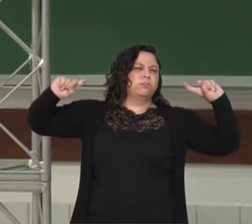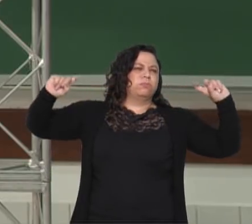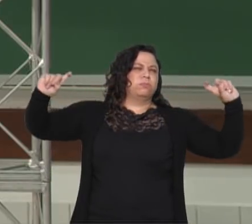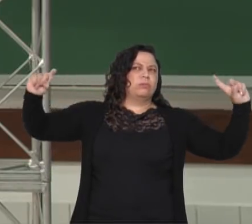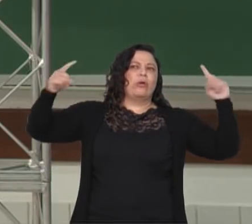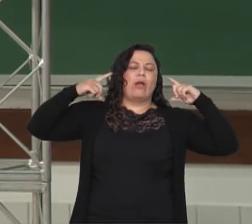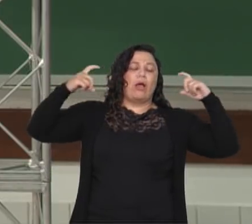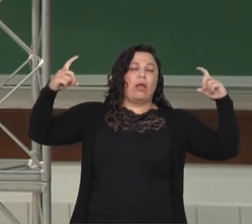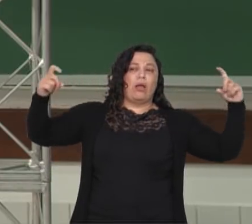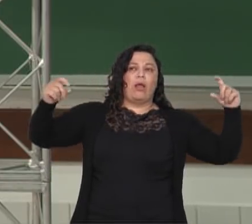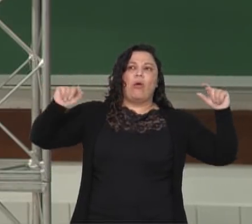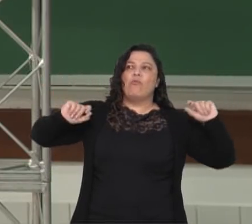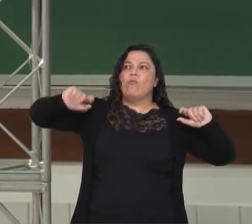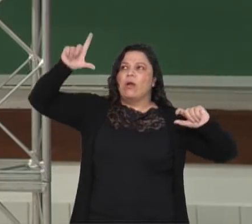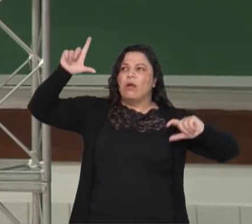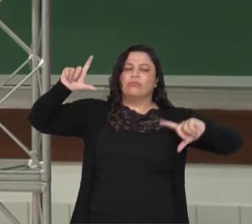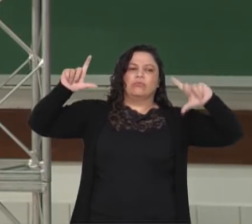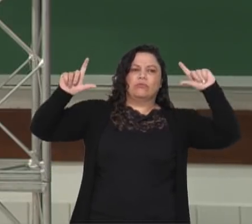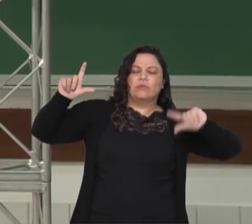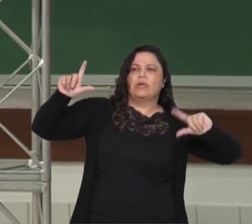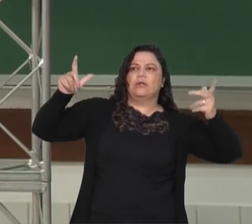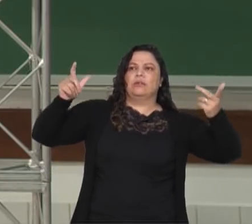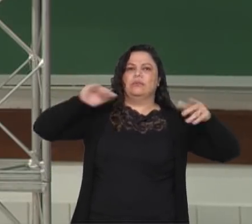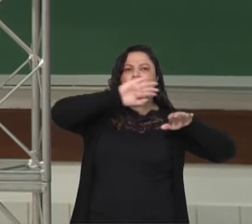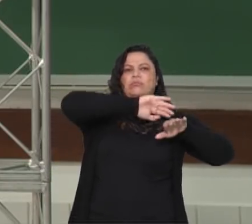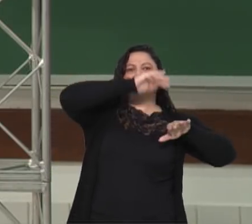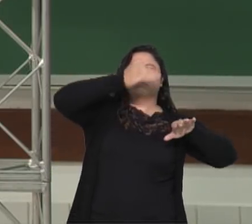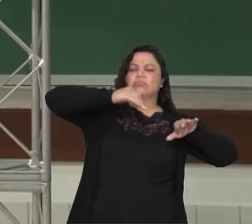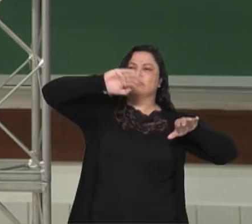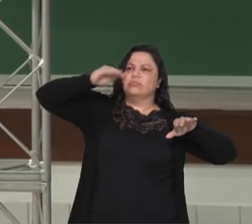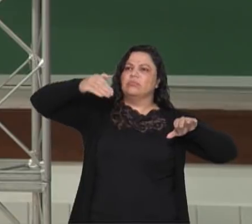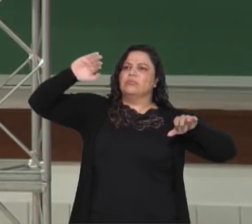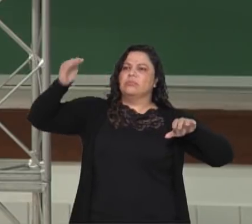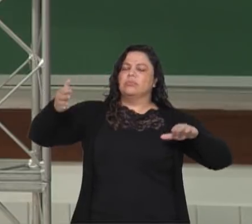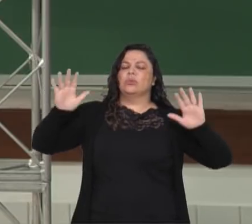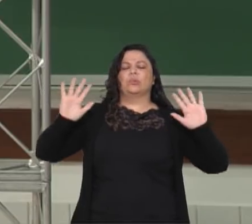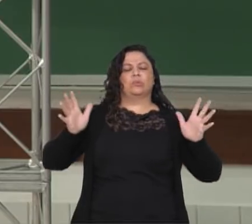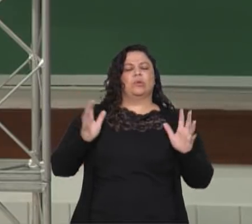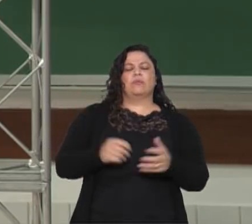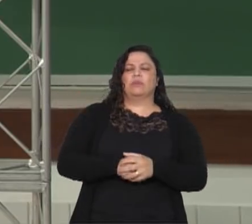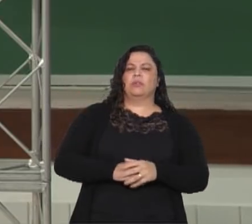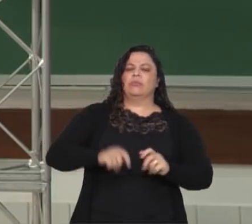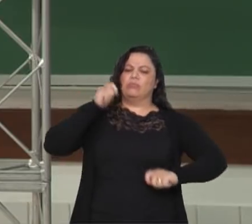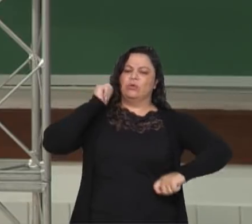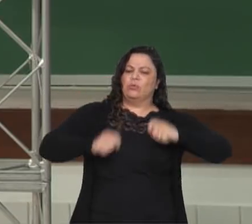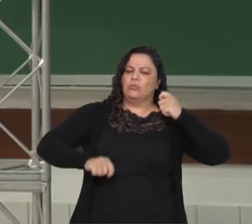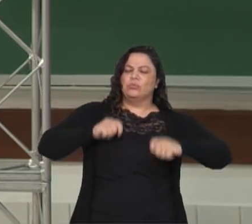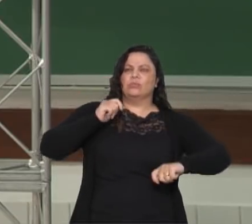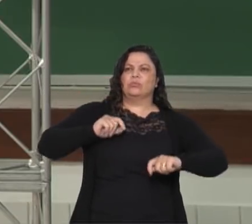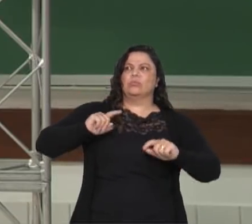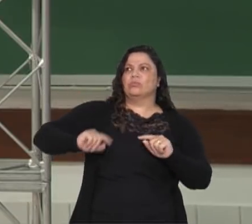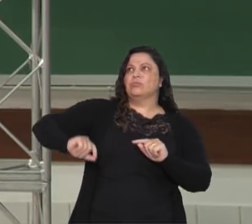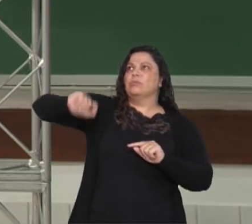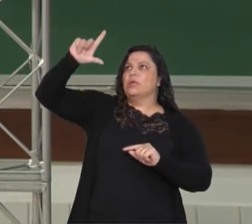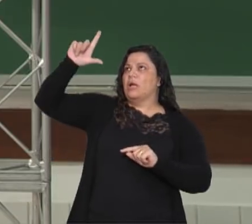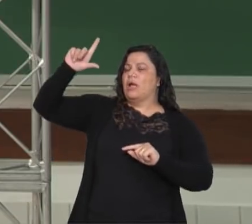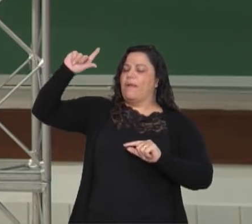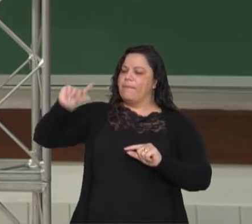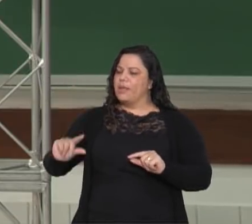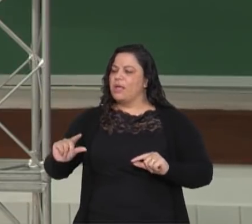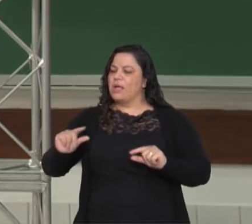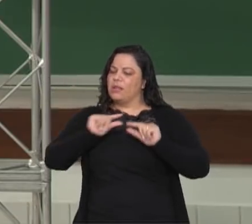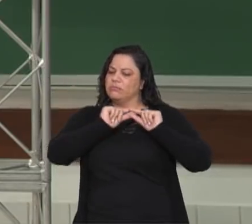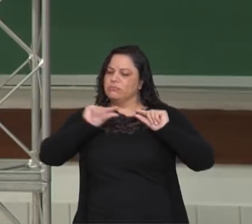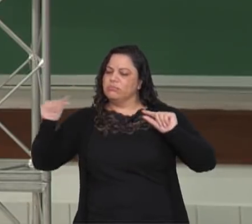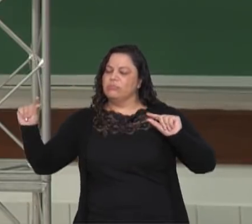da acústica, que estuda as ondas sonoras, a gente falou da altura, da duração,